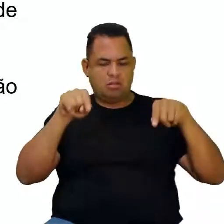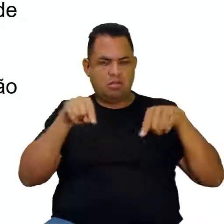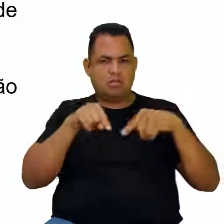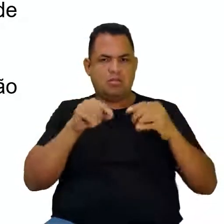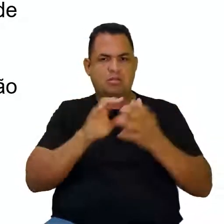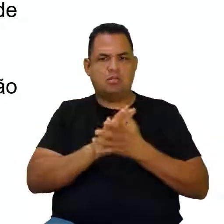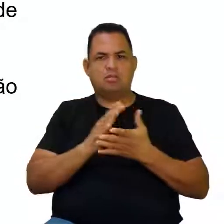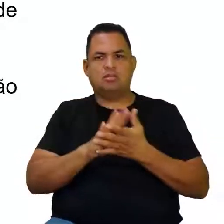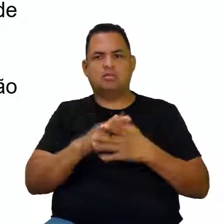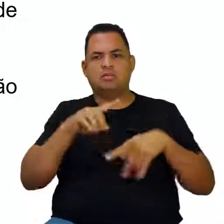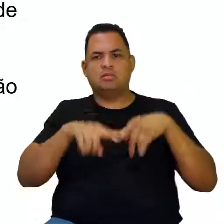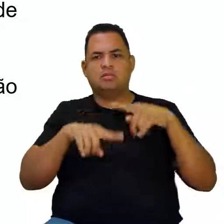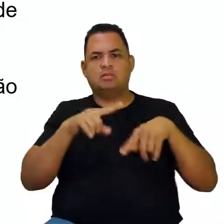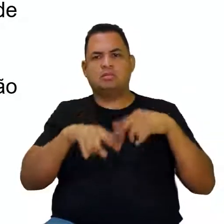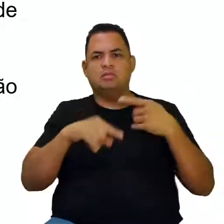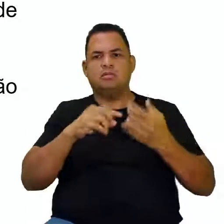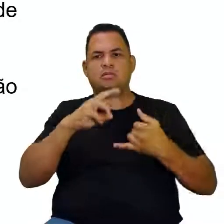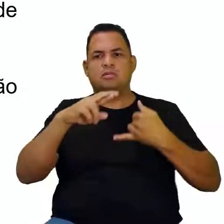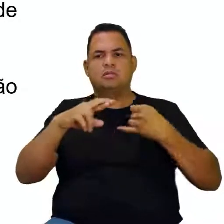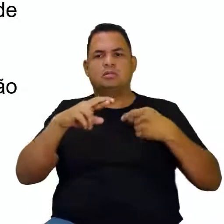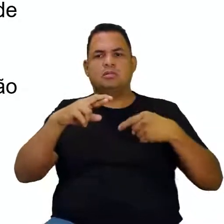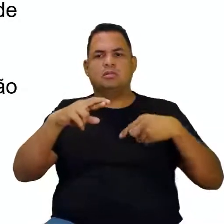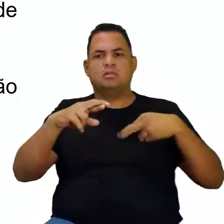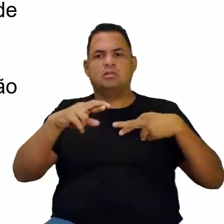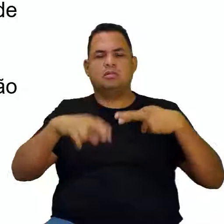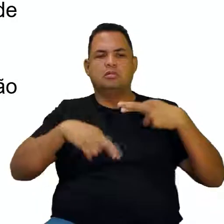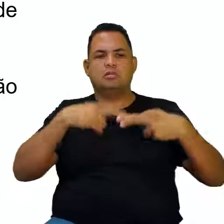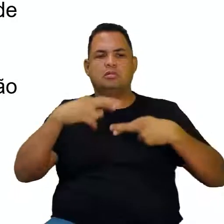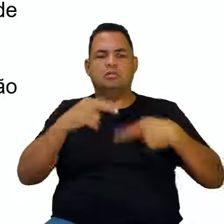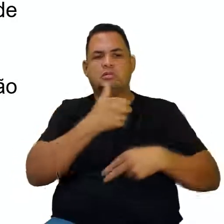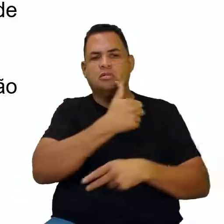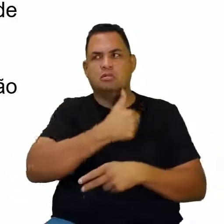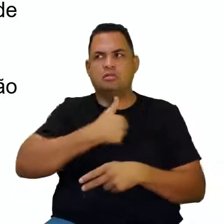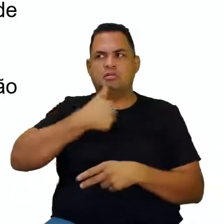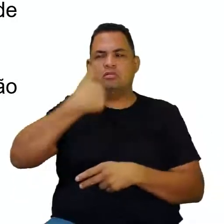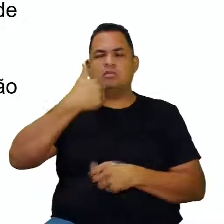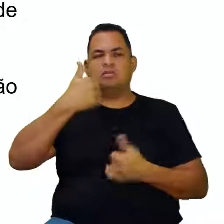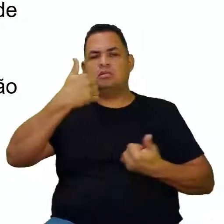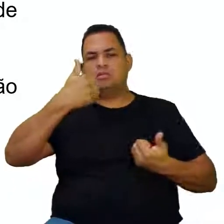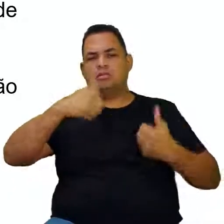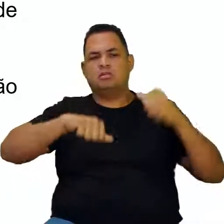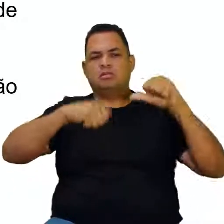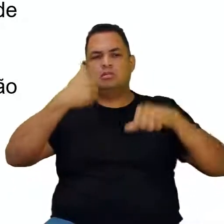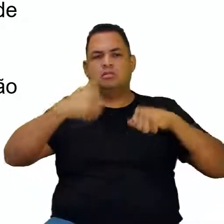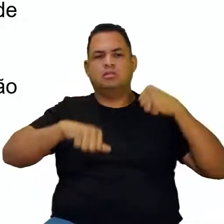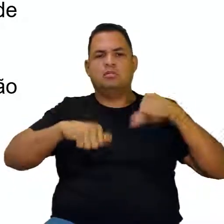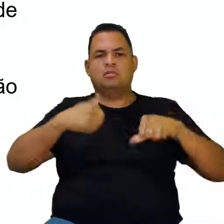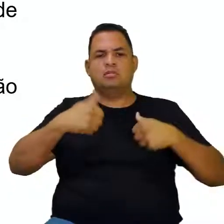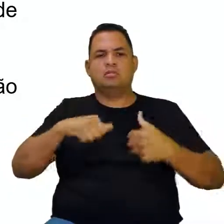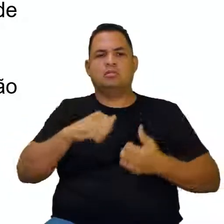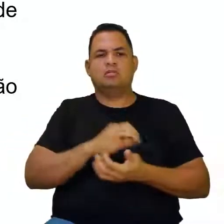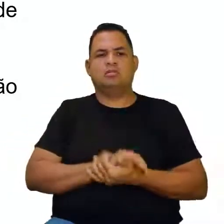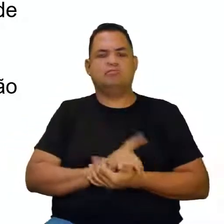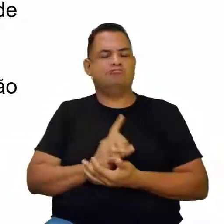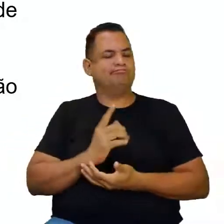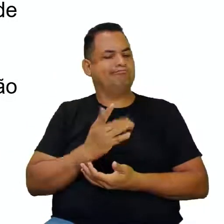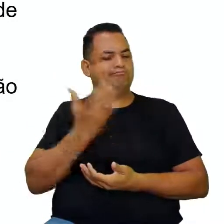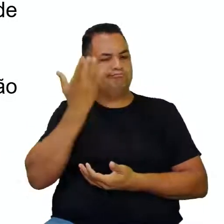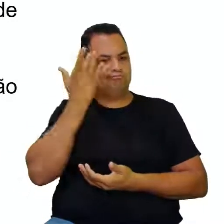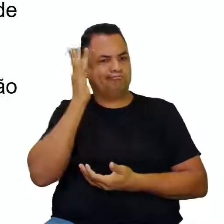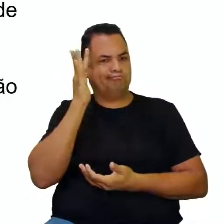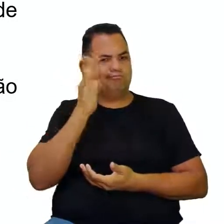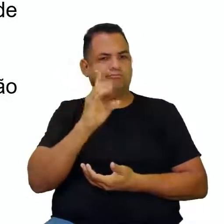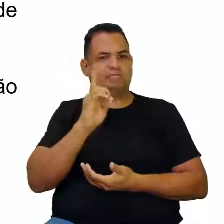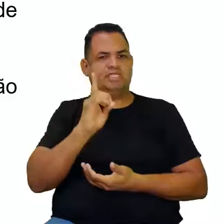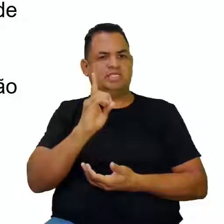embalagens feitas no material reciclado é de melhor qualidade. Não sei não.